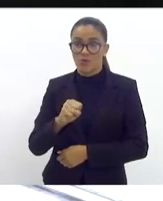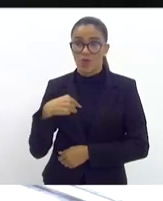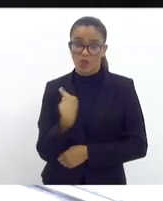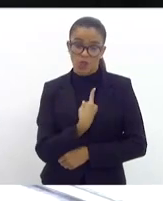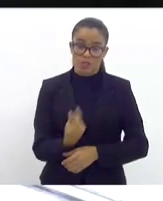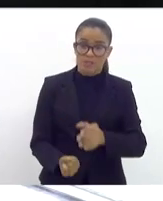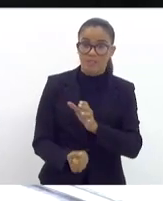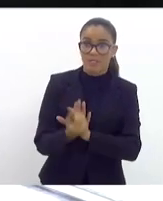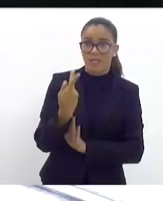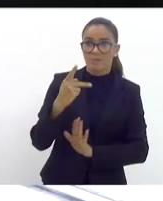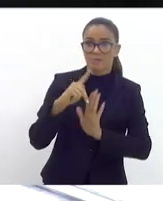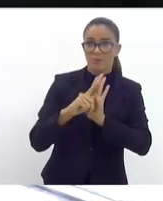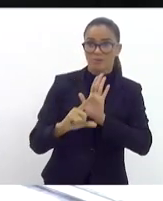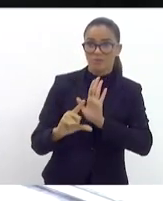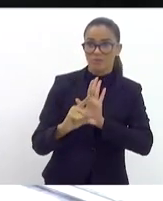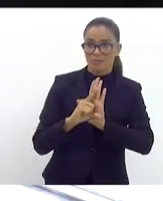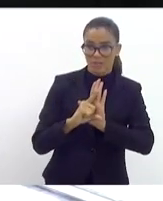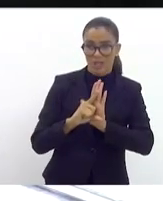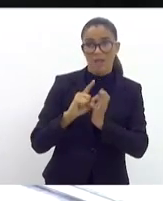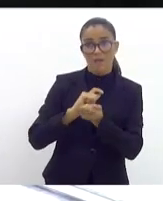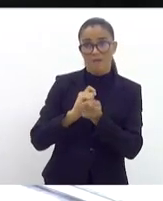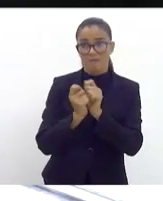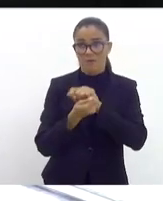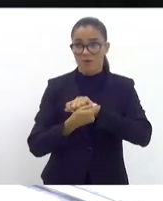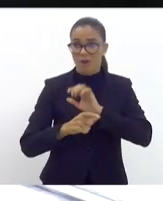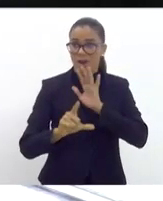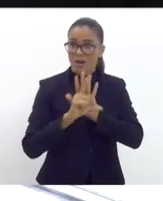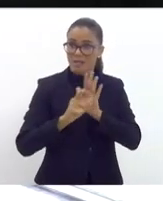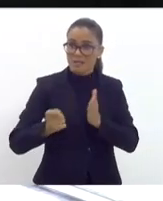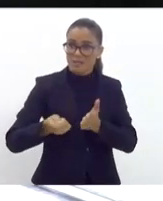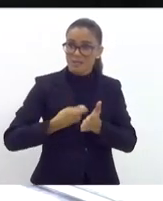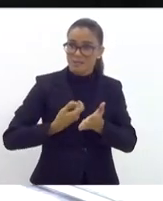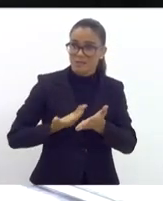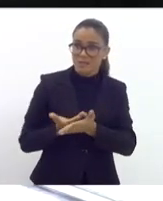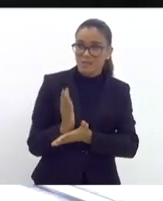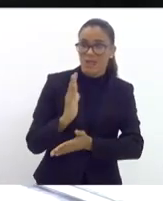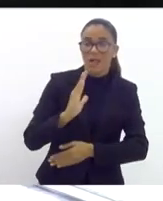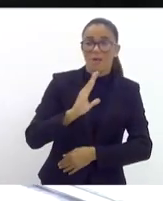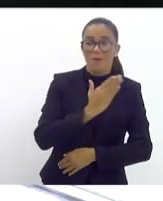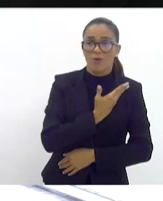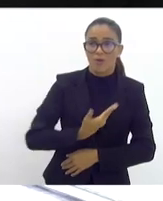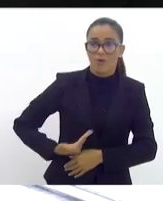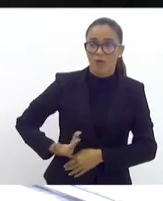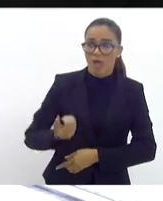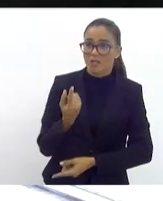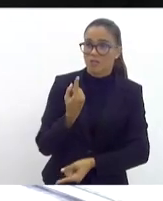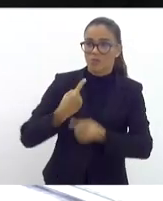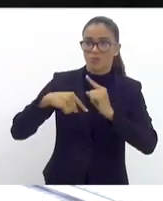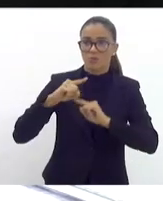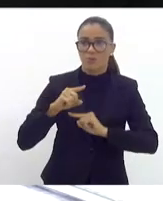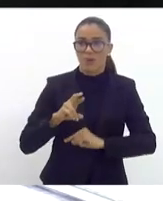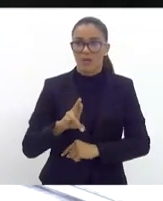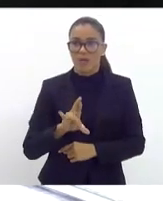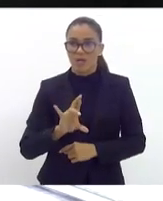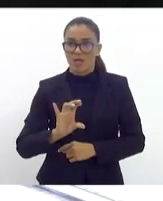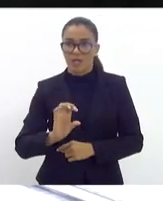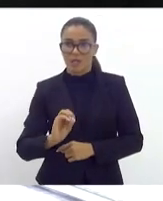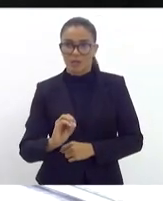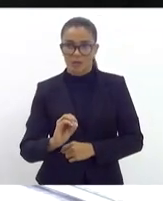o projeto de lei que virou lei sancionada pelo Governador chamado supera Rio